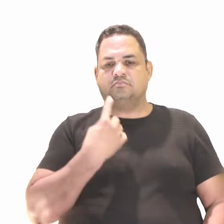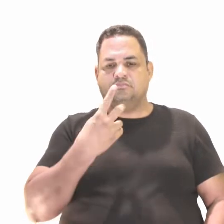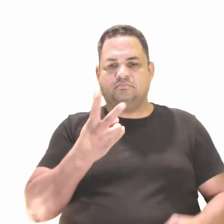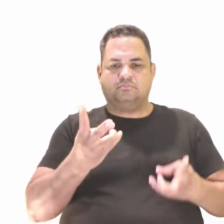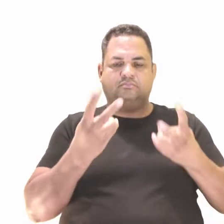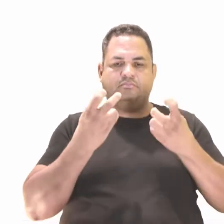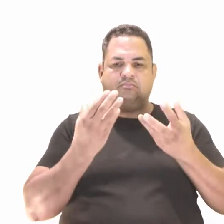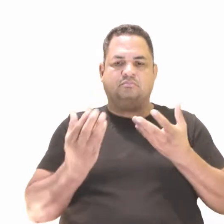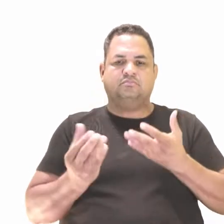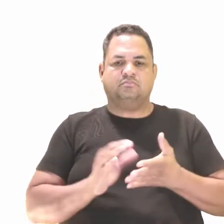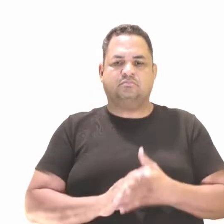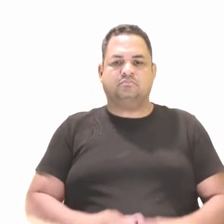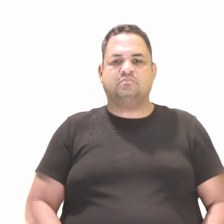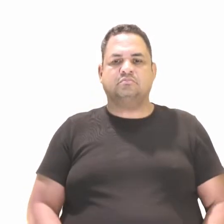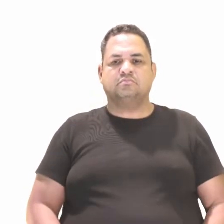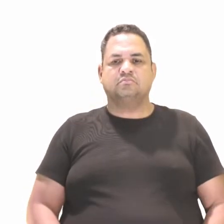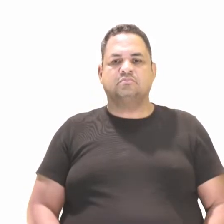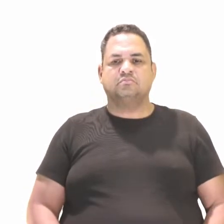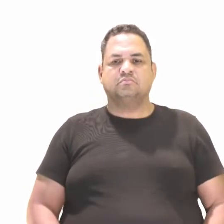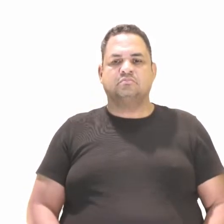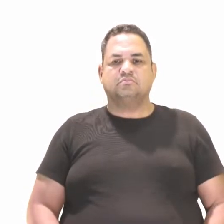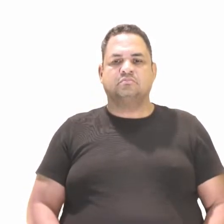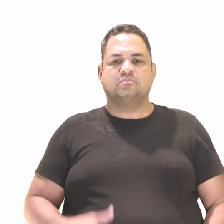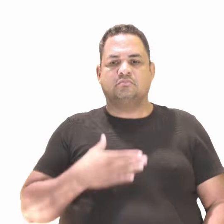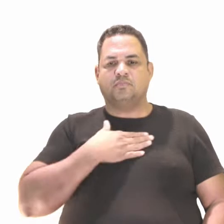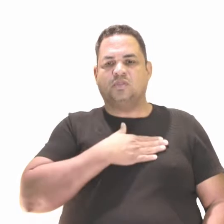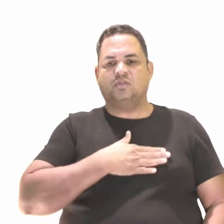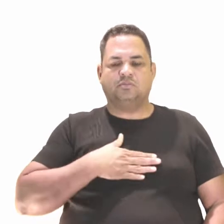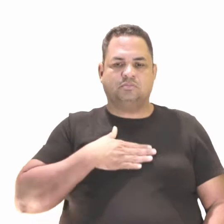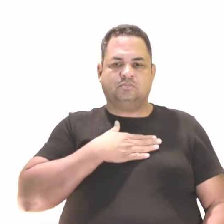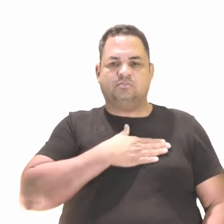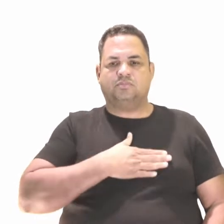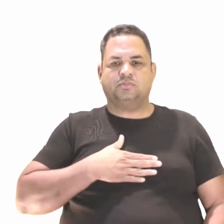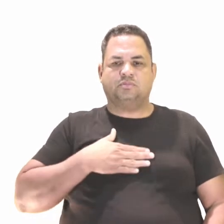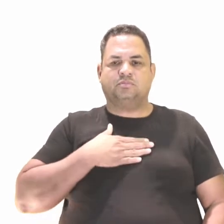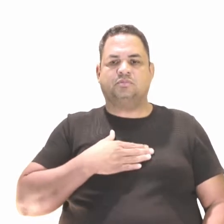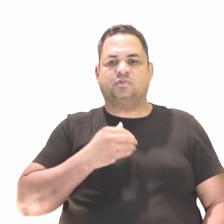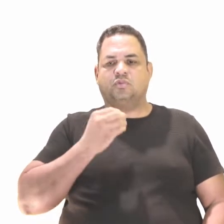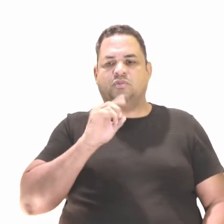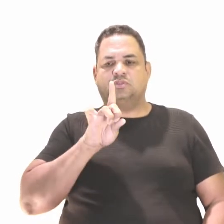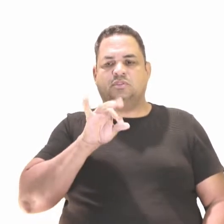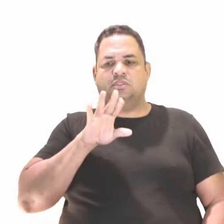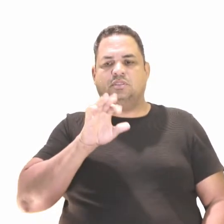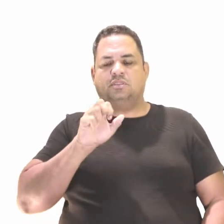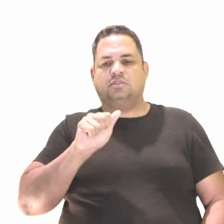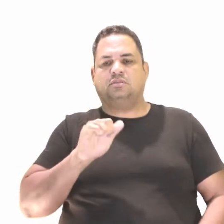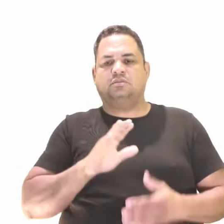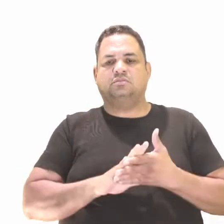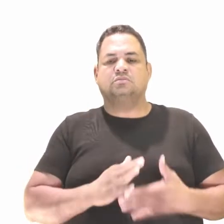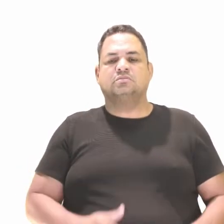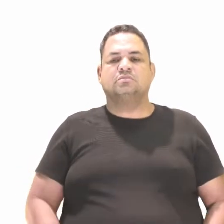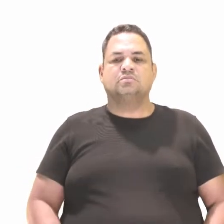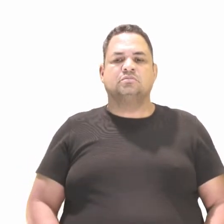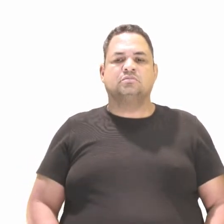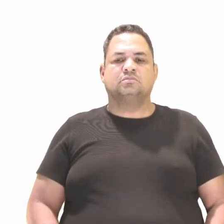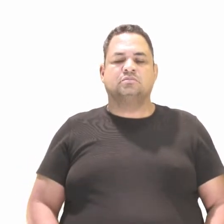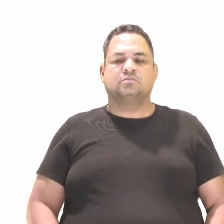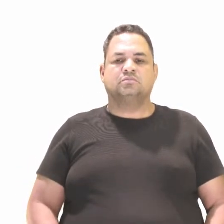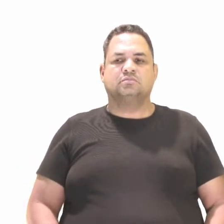perceber também com like aqui, ficaria gostaria. O verbo like é gostar, curtir, então vai